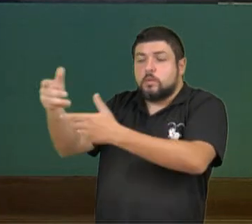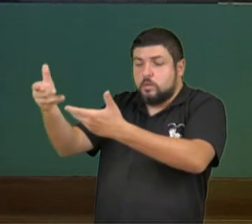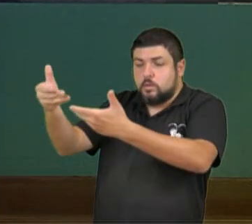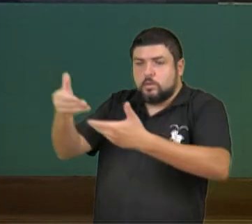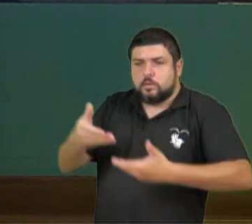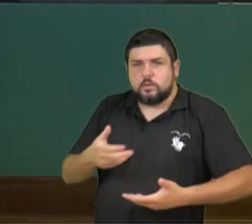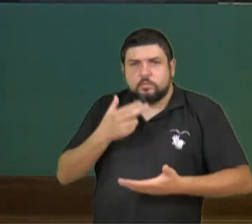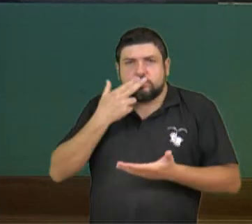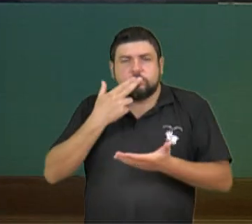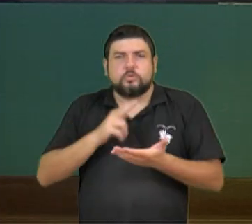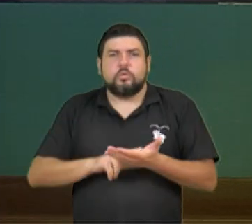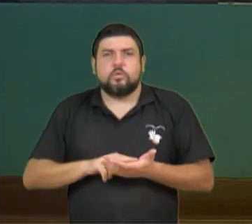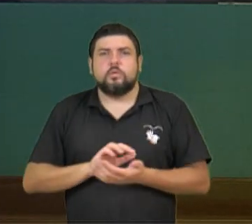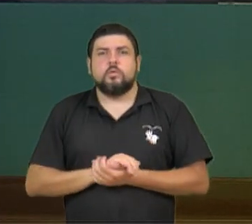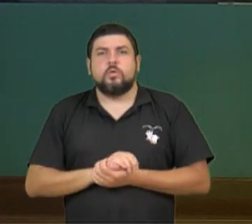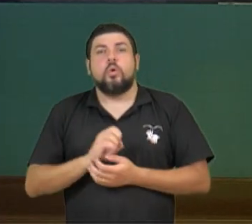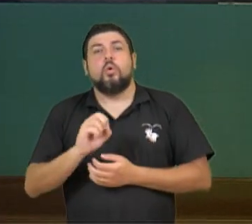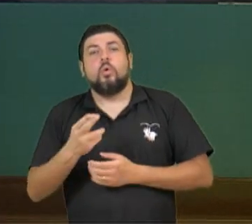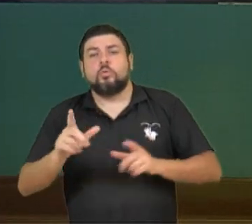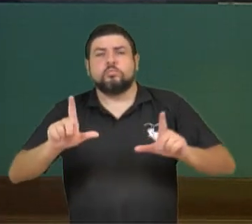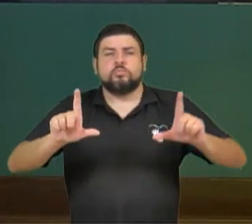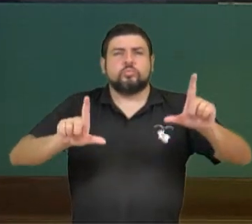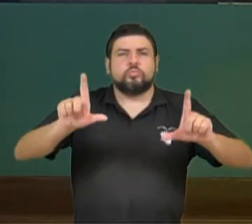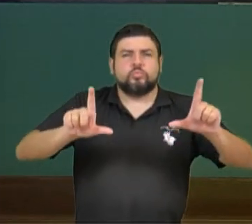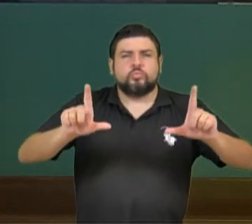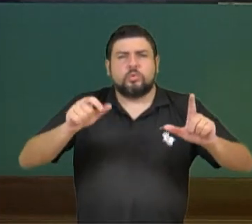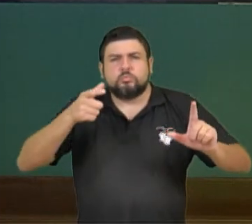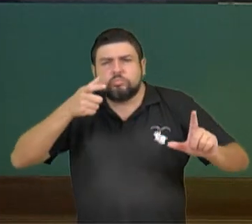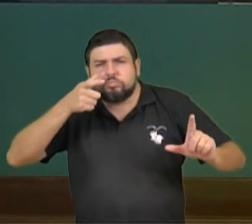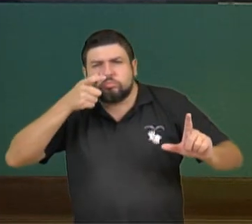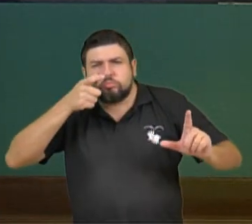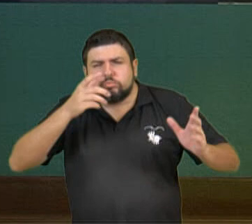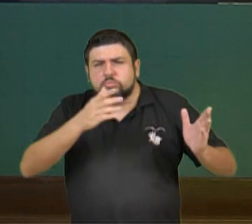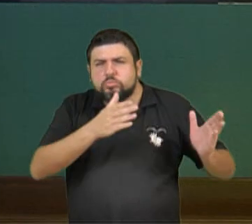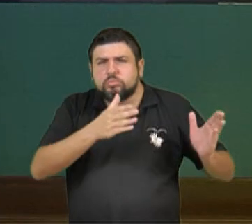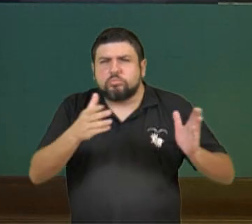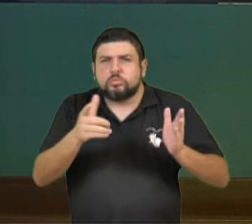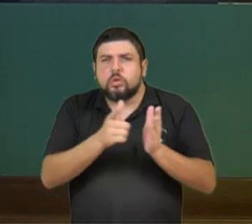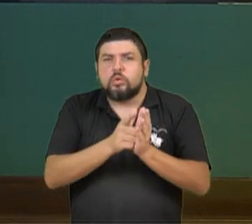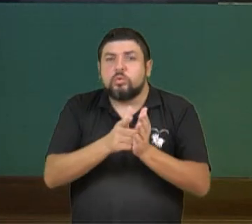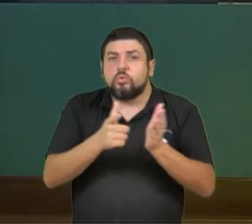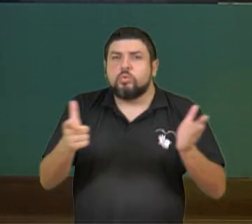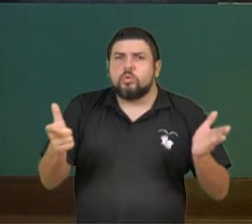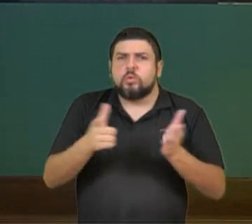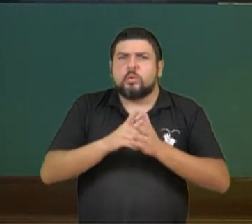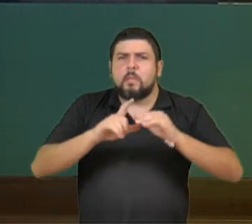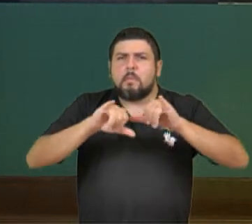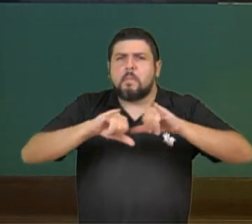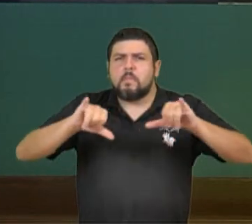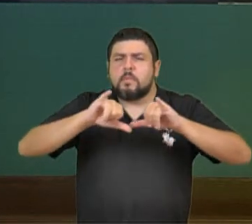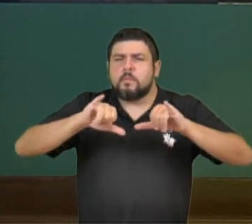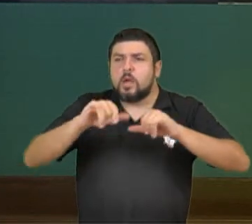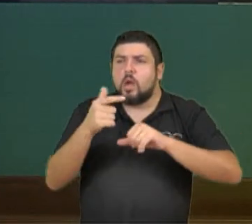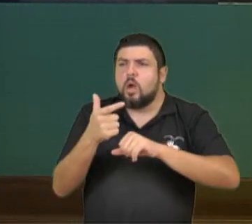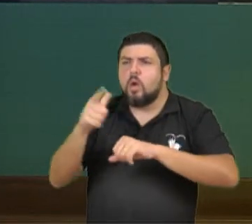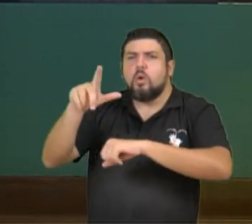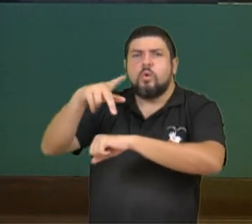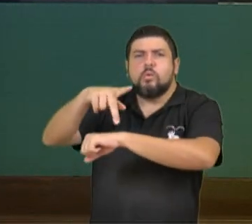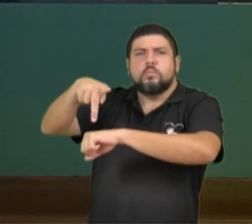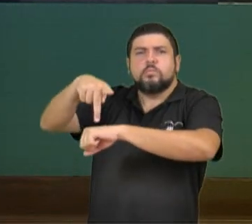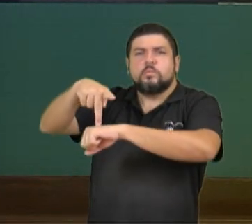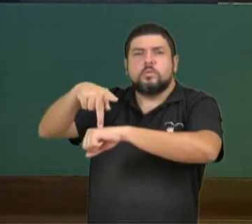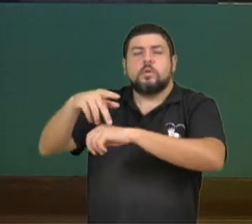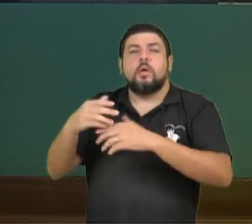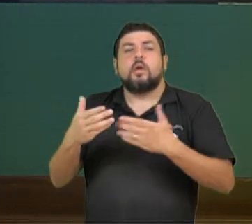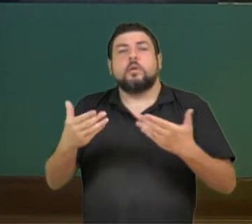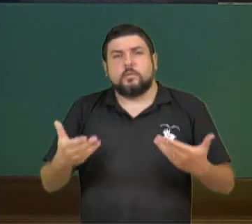liga a televisão e você tem acesso a informações do planeta todo e muitas vezes online. Isso faz com que a gente assimile